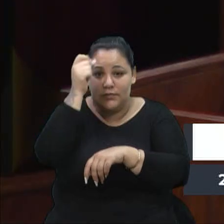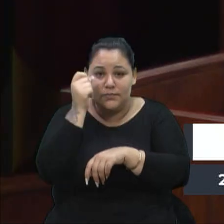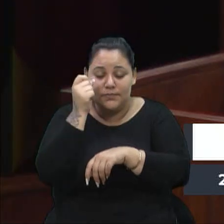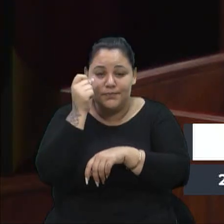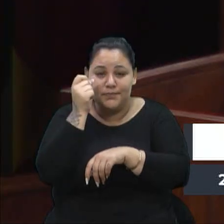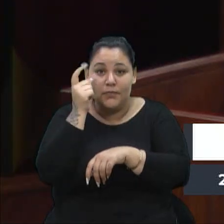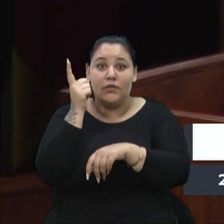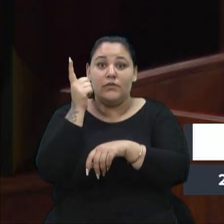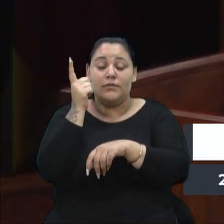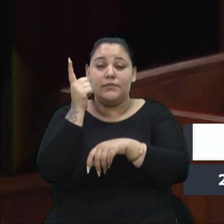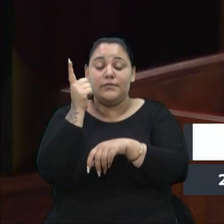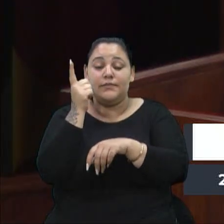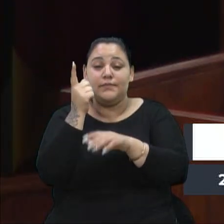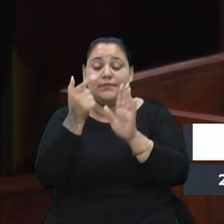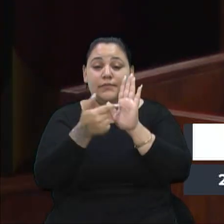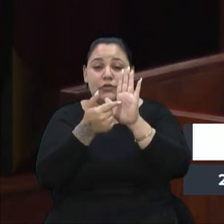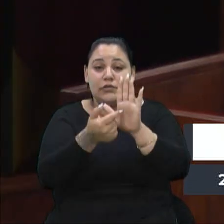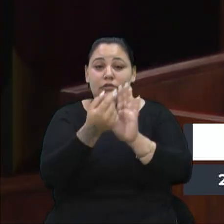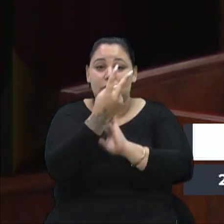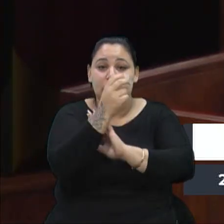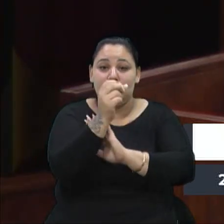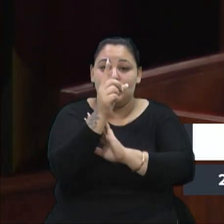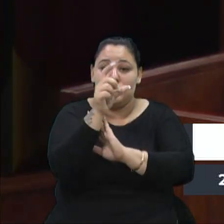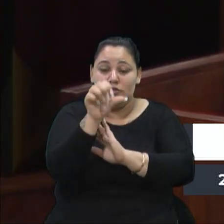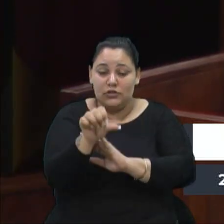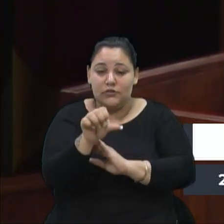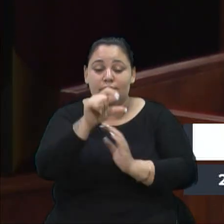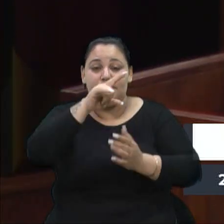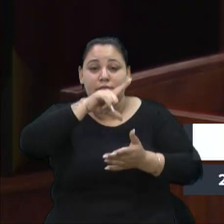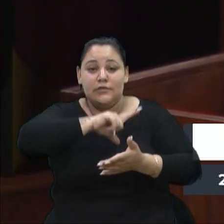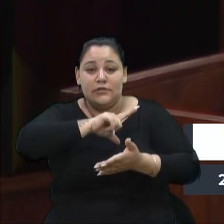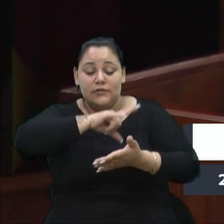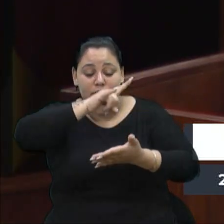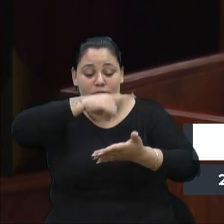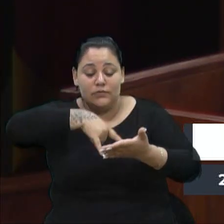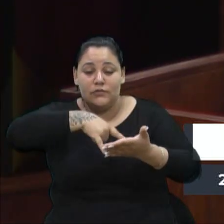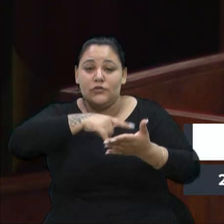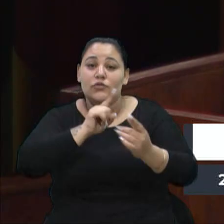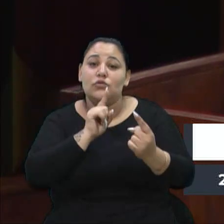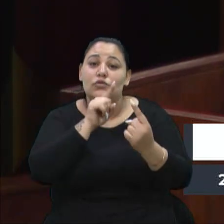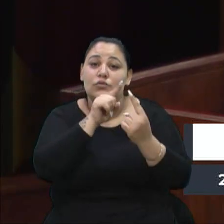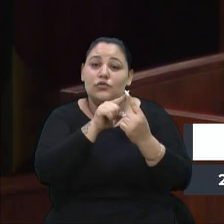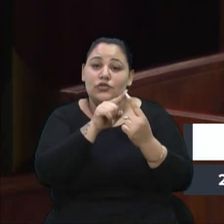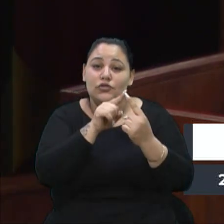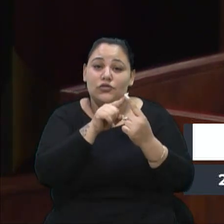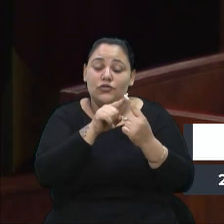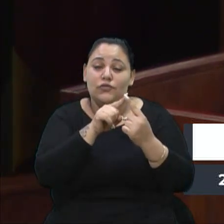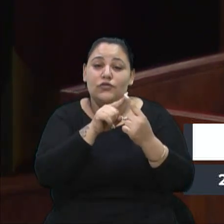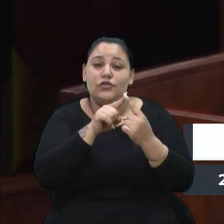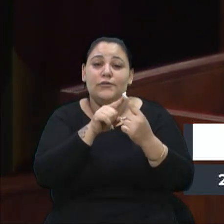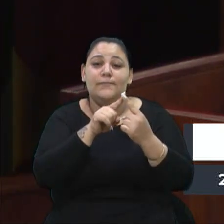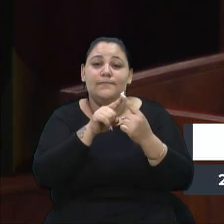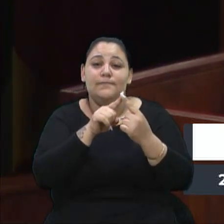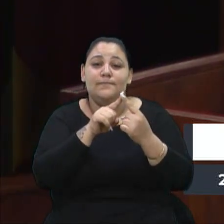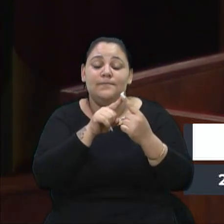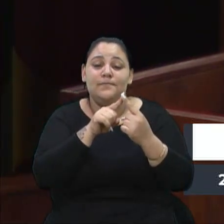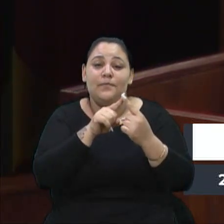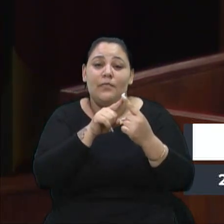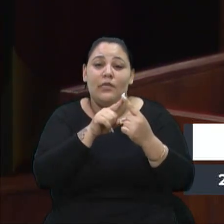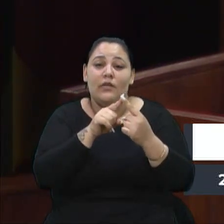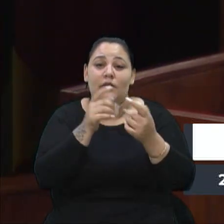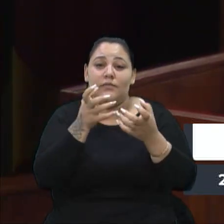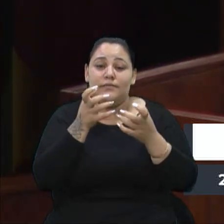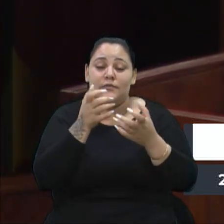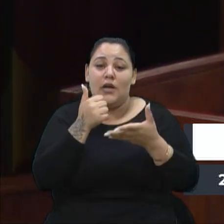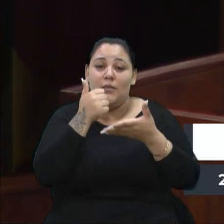exibido em 2019. O documento tinha o objetivo de sensibilizar o público e assumir uma posição